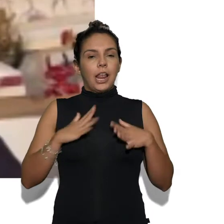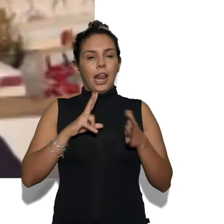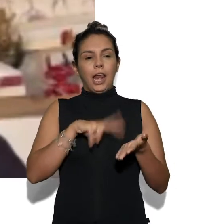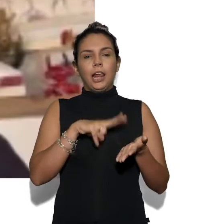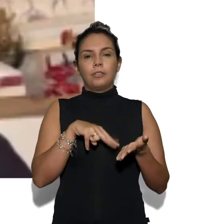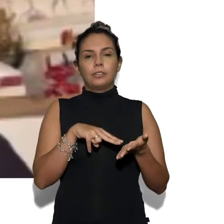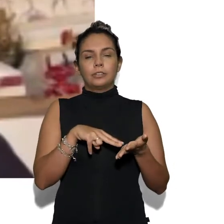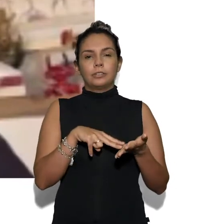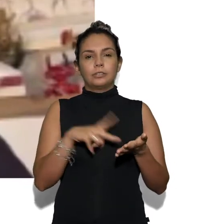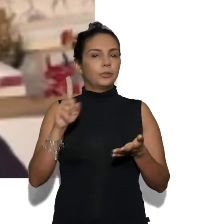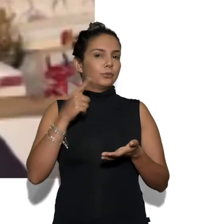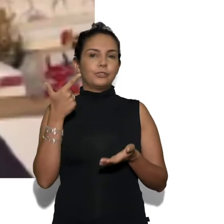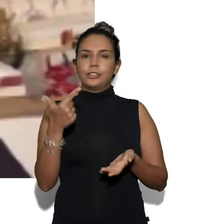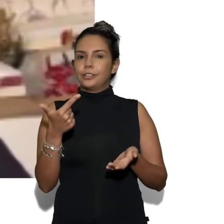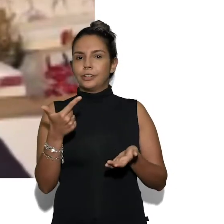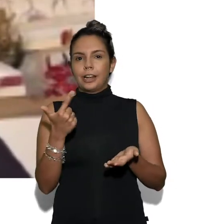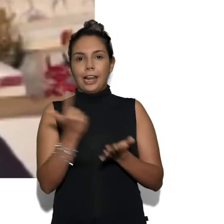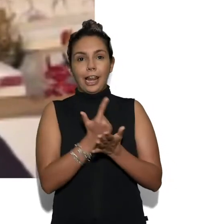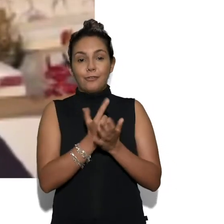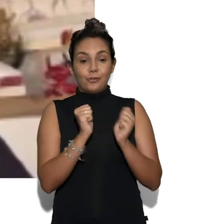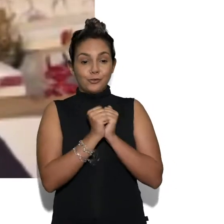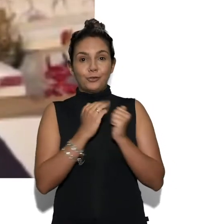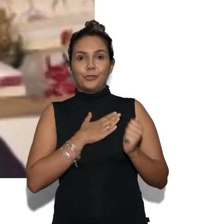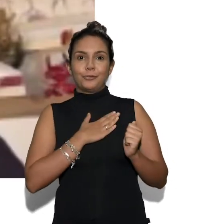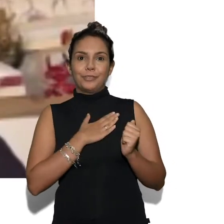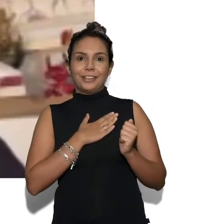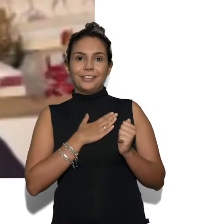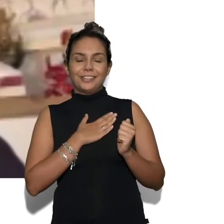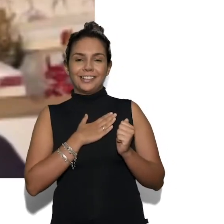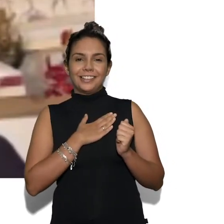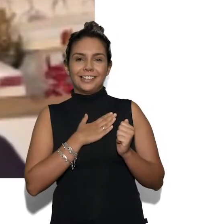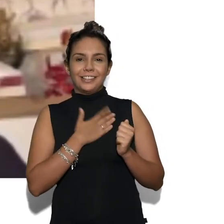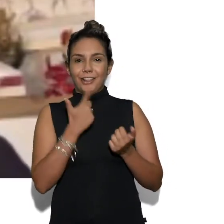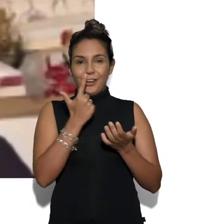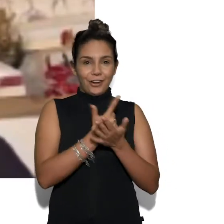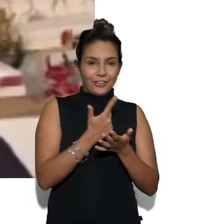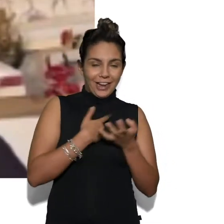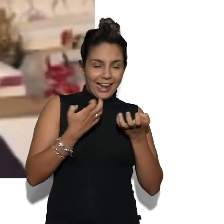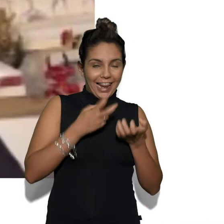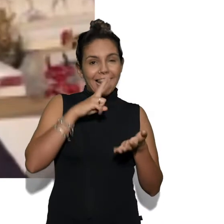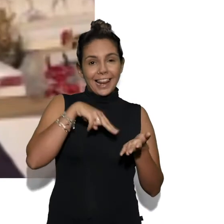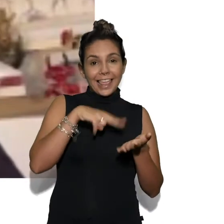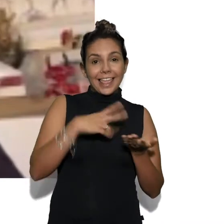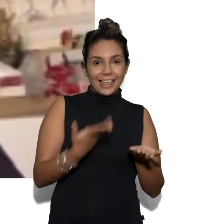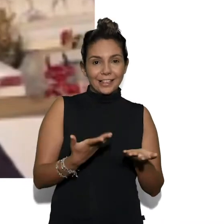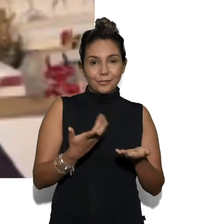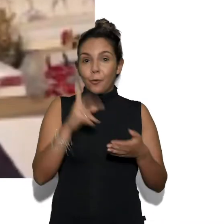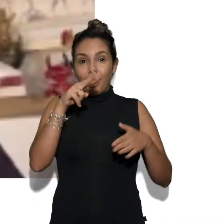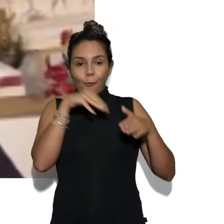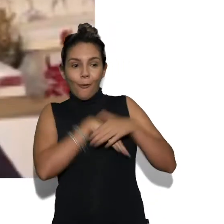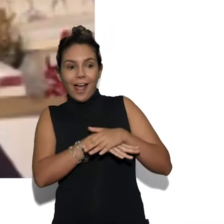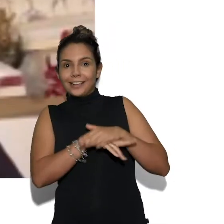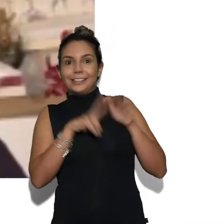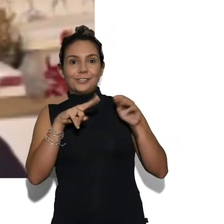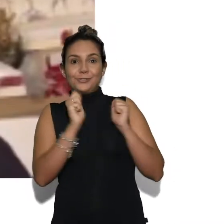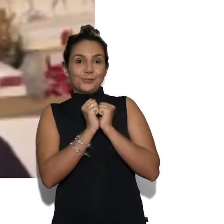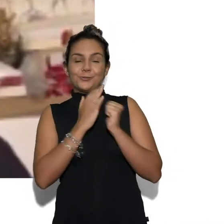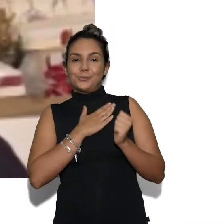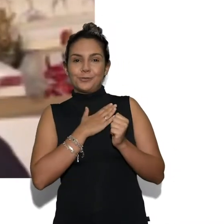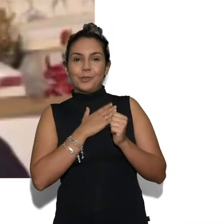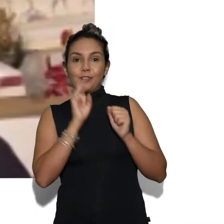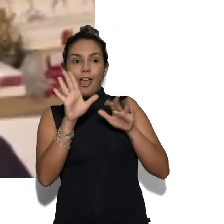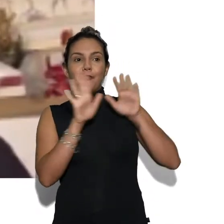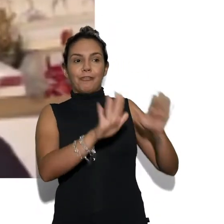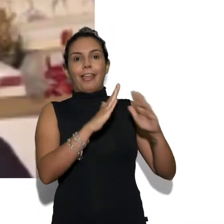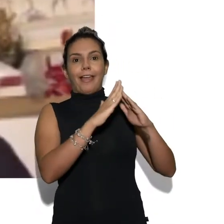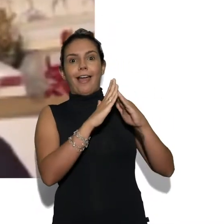livro, eu não tinha nenhum livro comigo e sobretudo nunca tinha o livro que eu queria ler. E isso